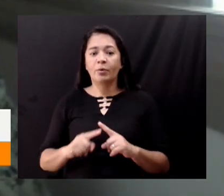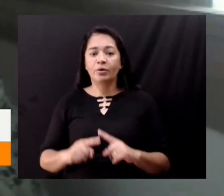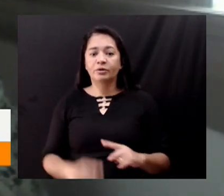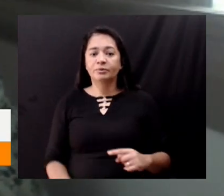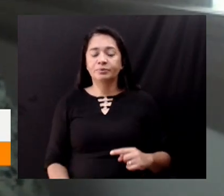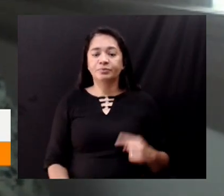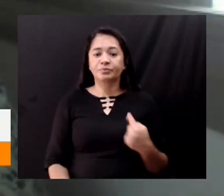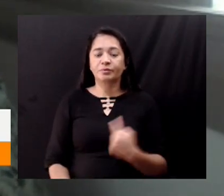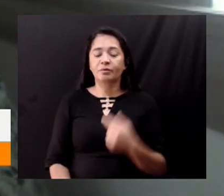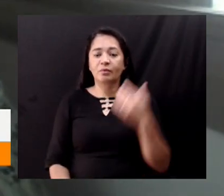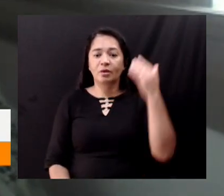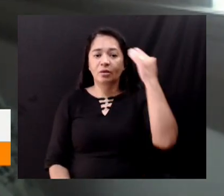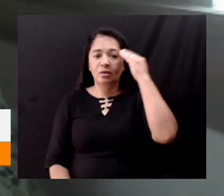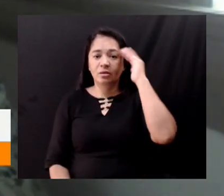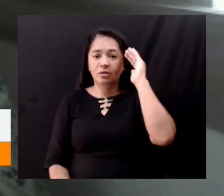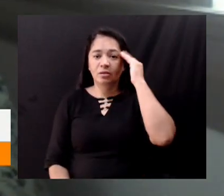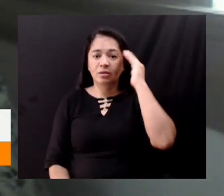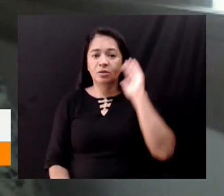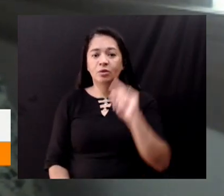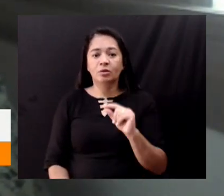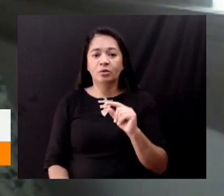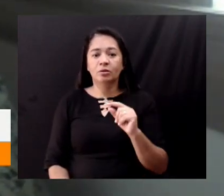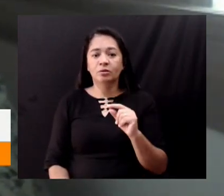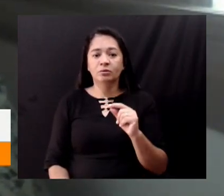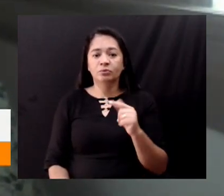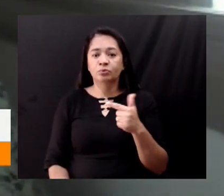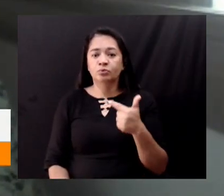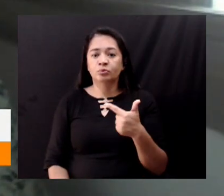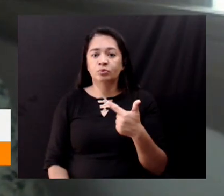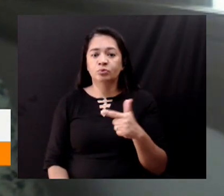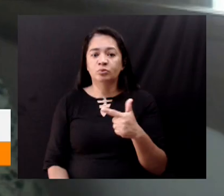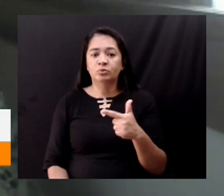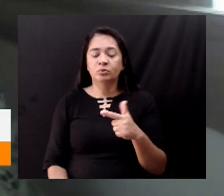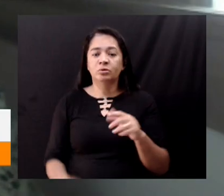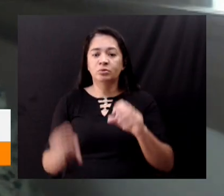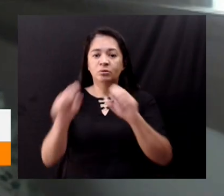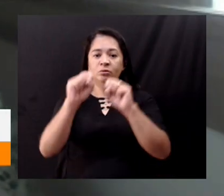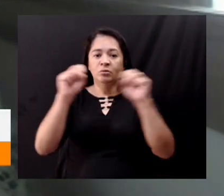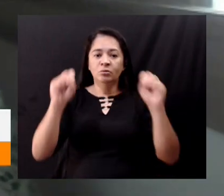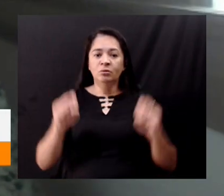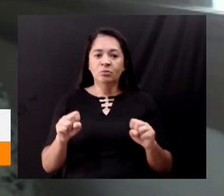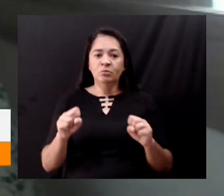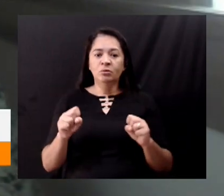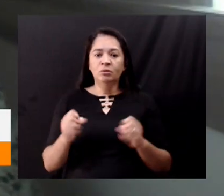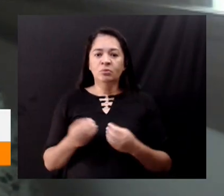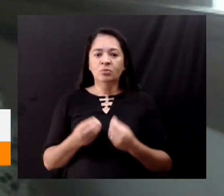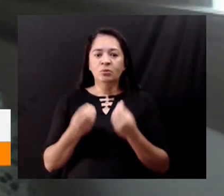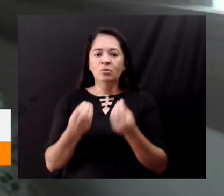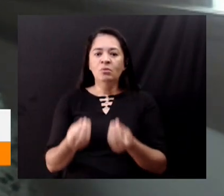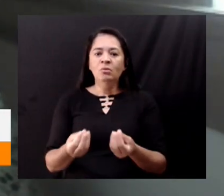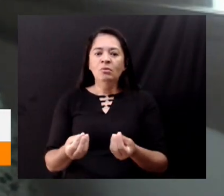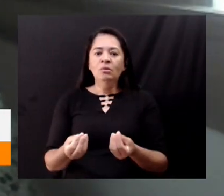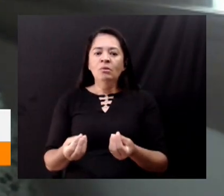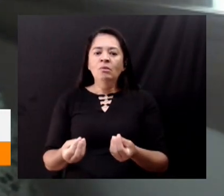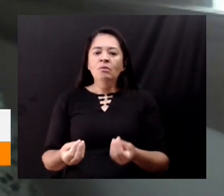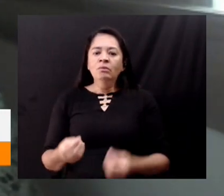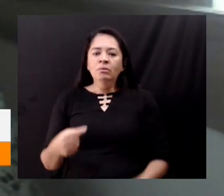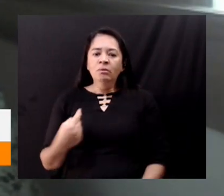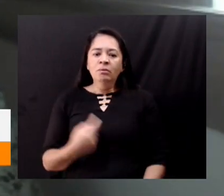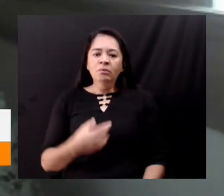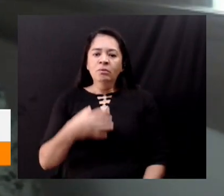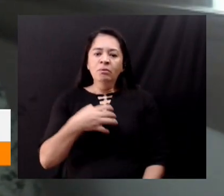que não temos mais o nosso sistema de recompensa funcionando da maneira com que a gente gostaria que ele